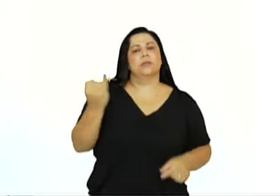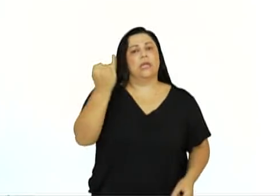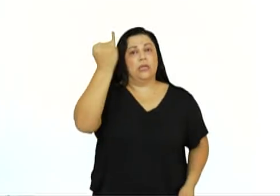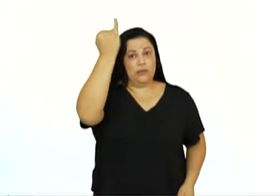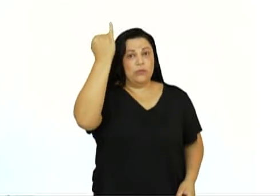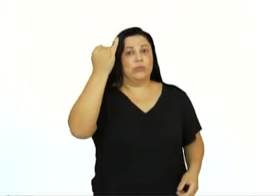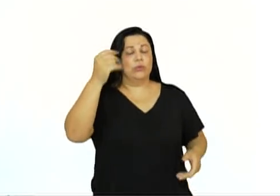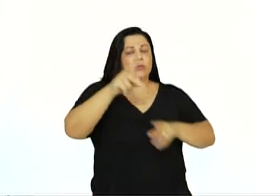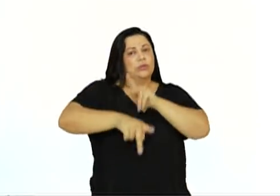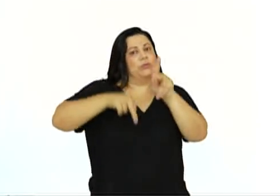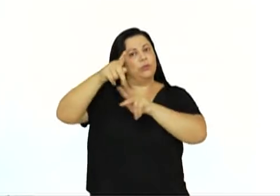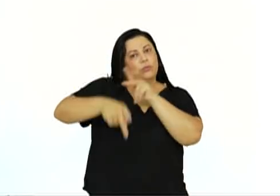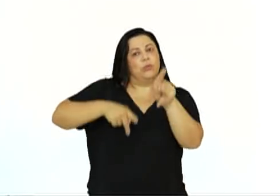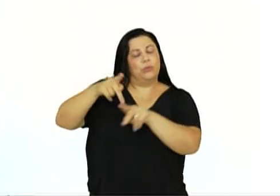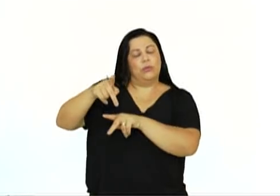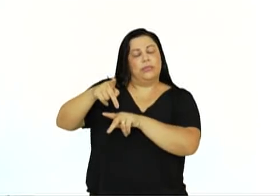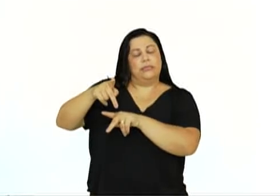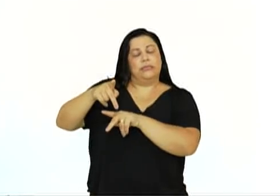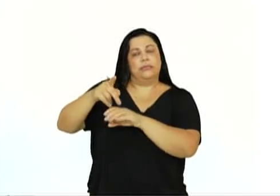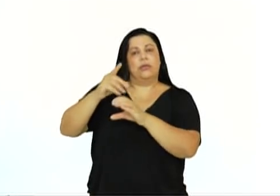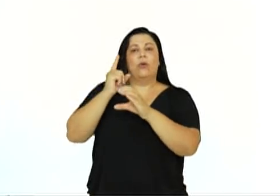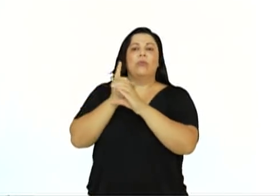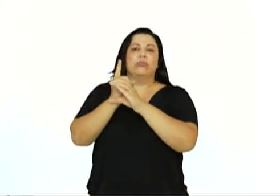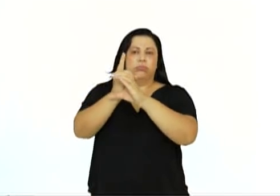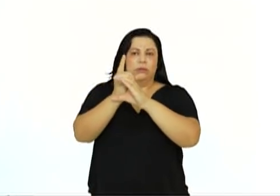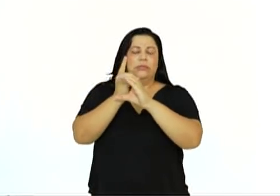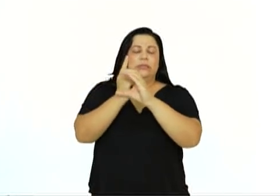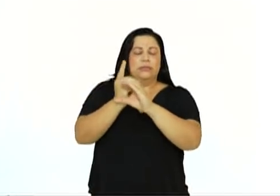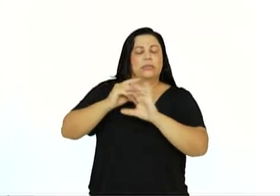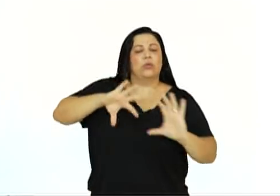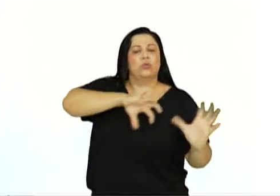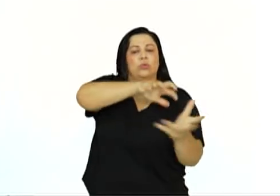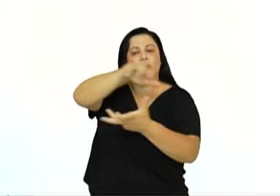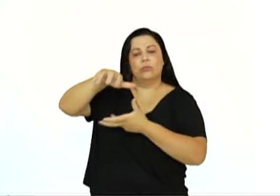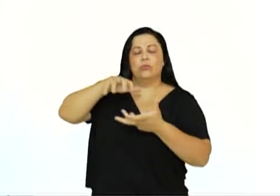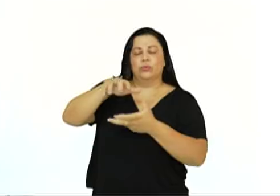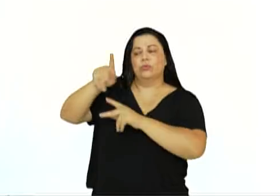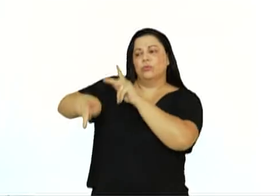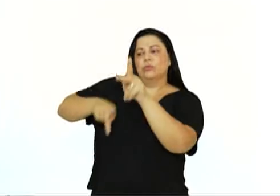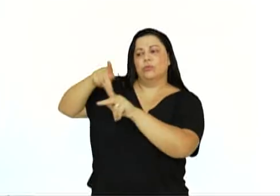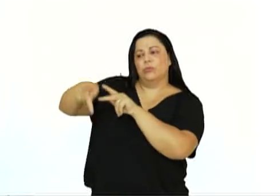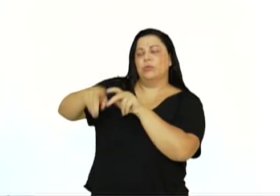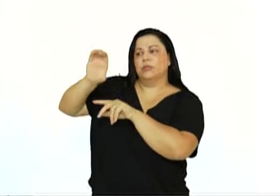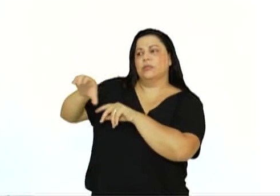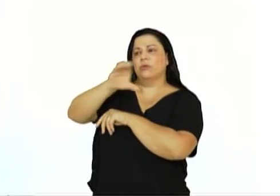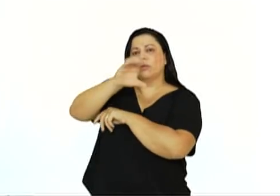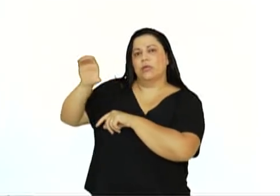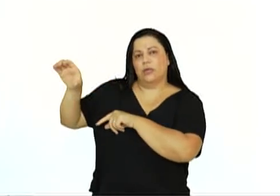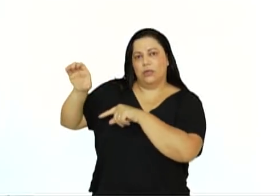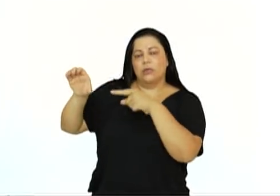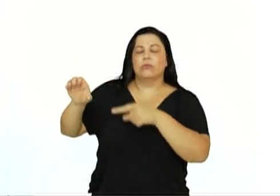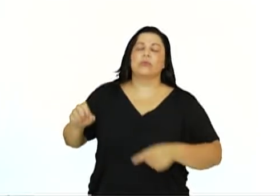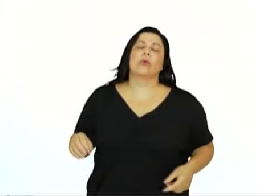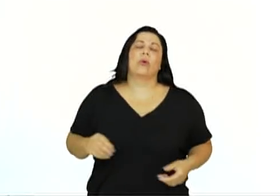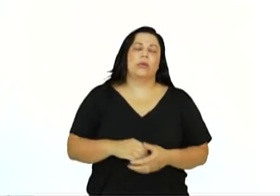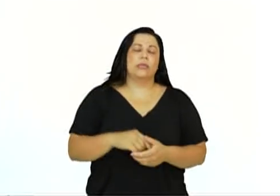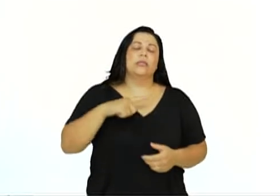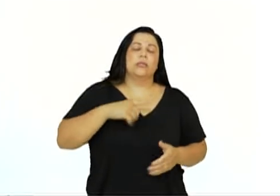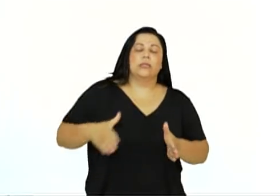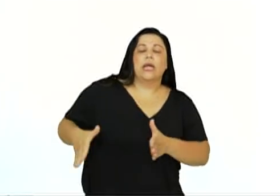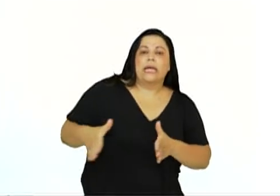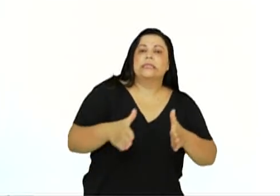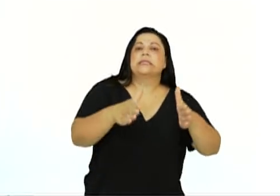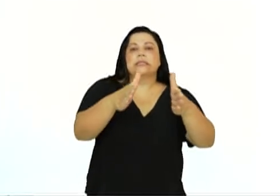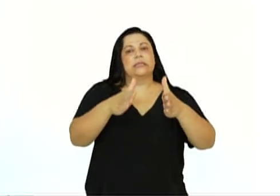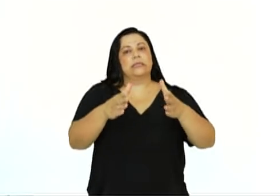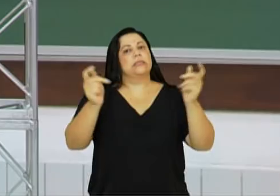importante aí para a população cristã do mundo todo, principalmente para a população católica. Então a gente tem aí essa estrada para a